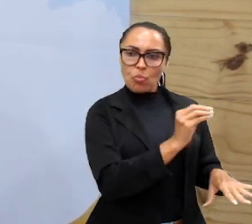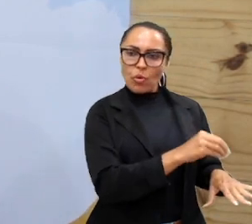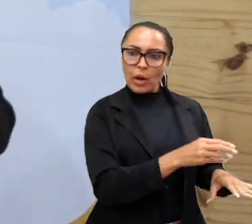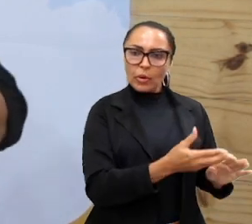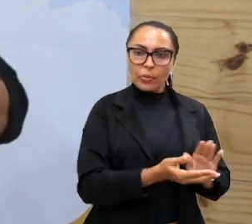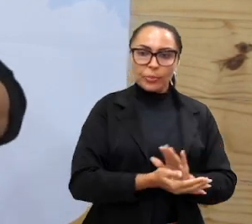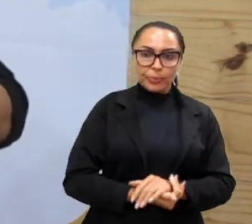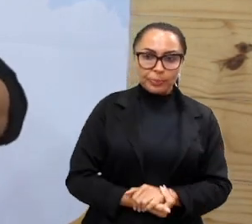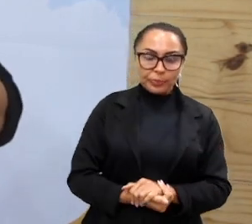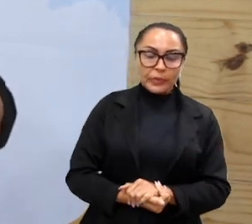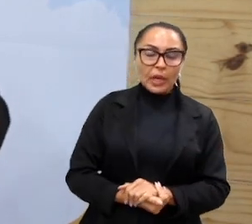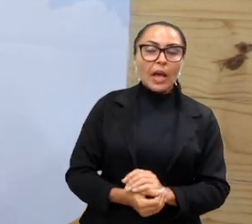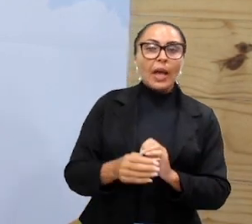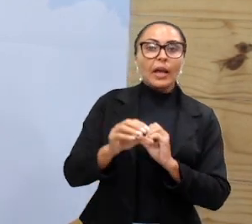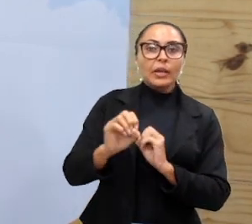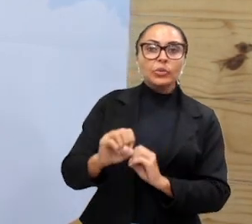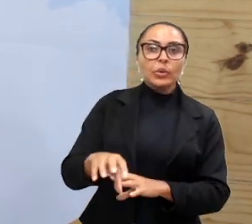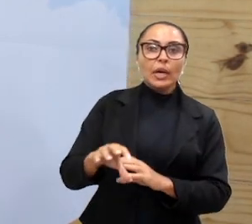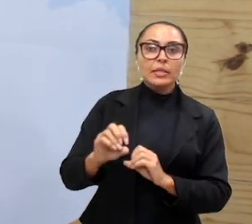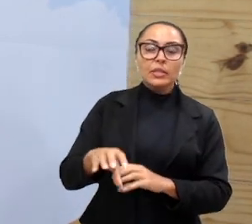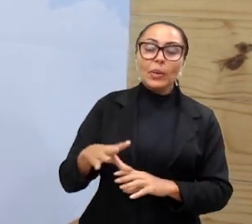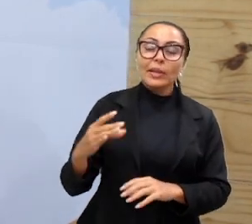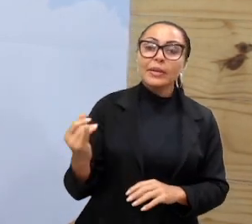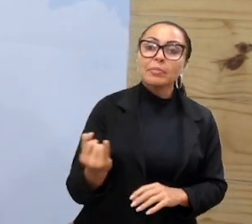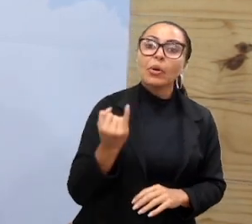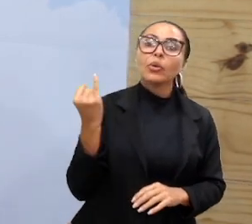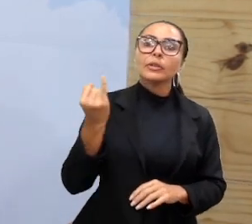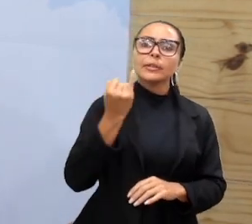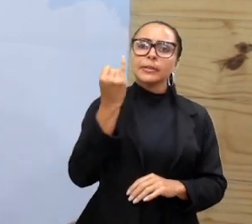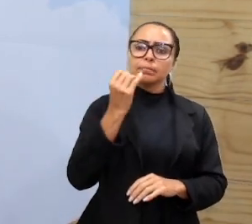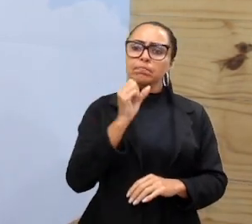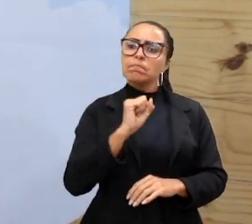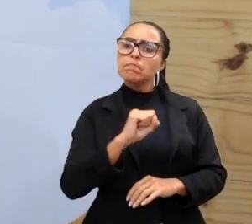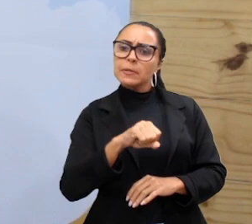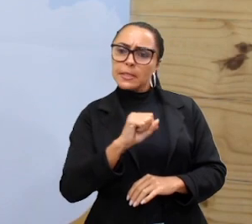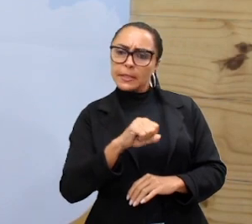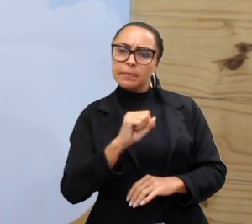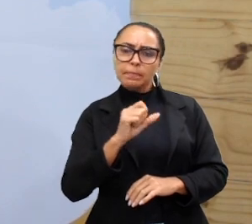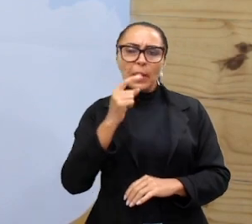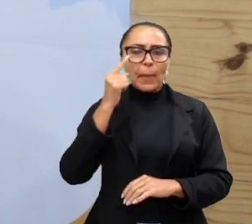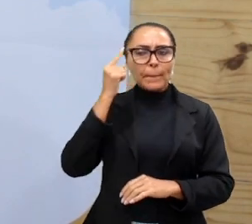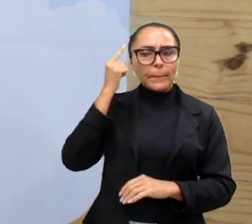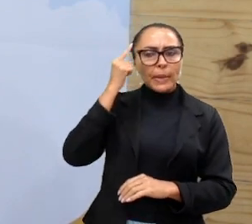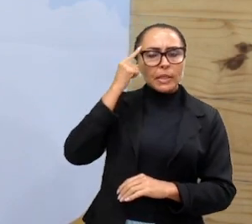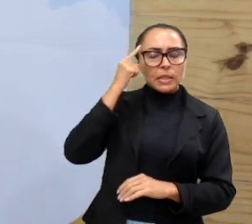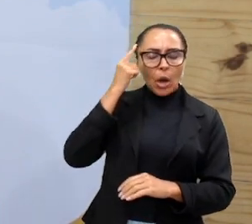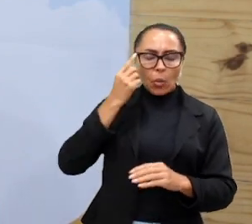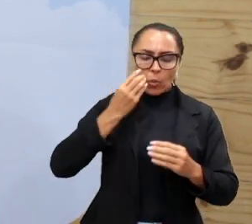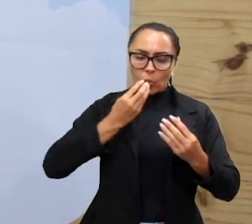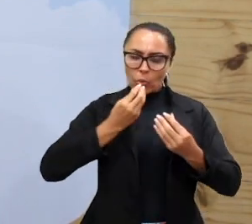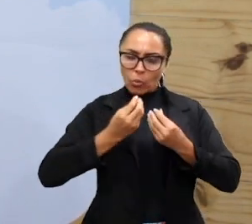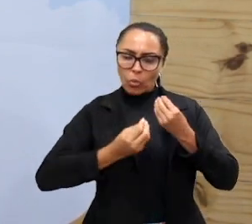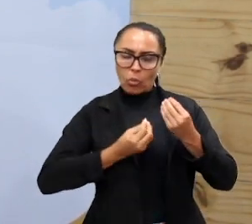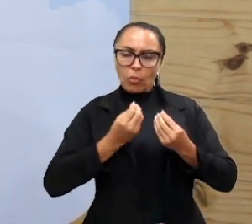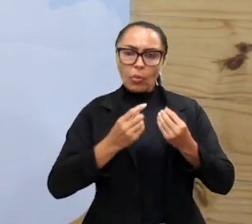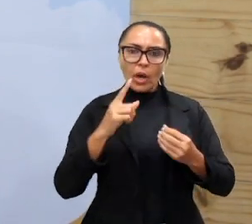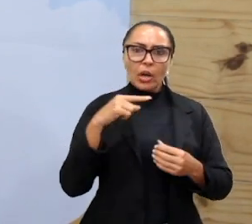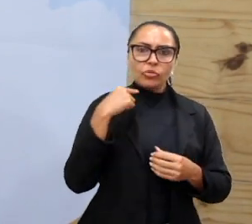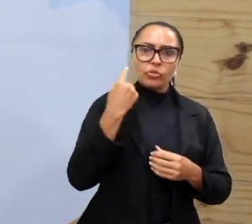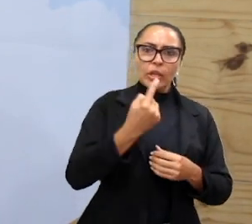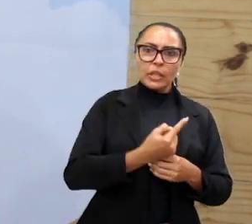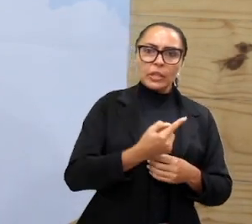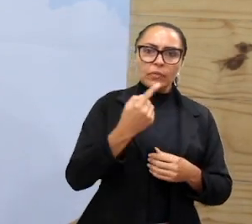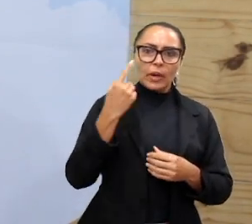Então, a educação ela assume um papel fundamental para pensar de que forma a gente está passando